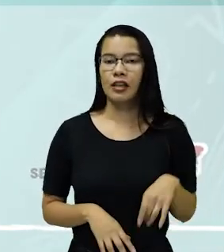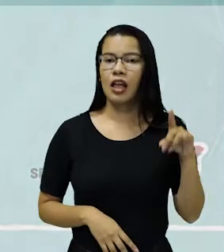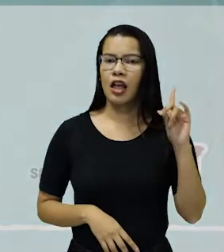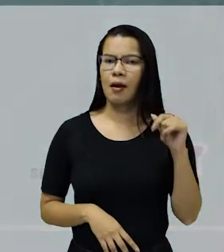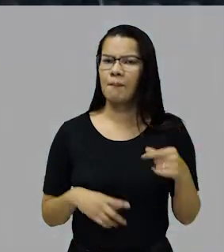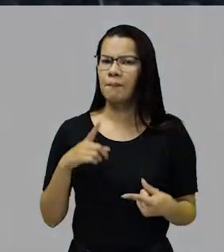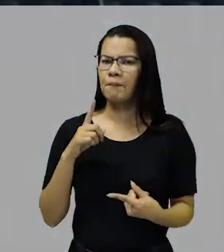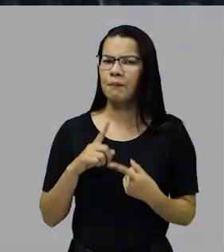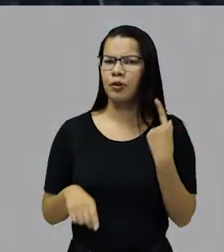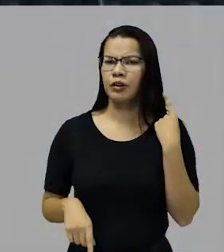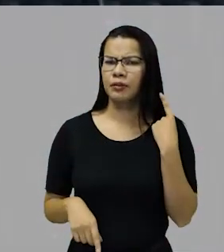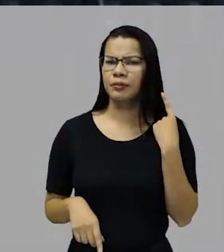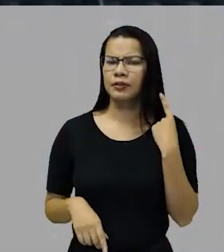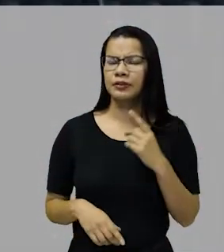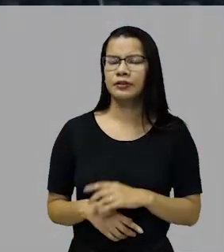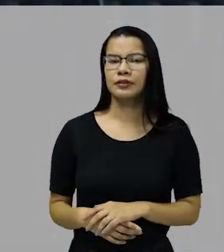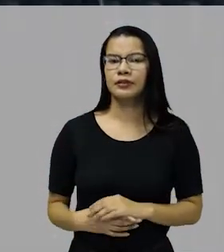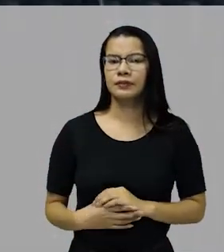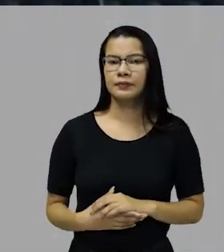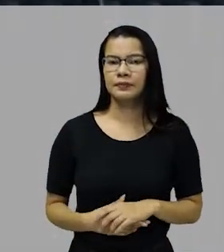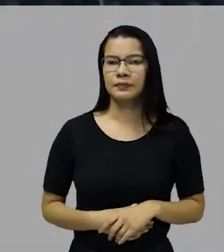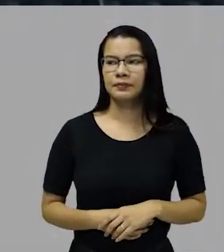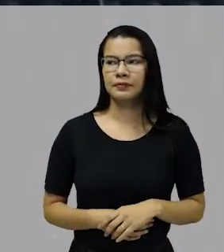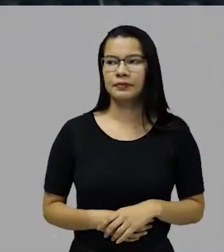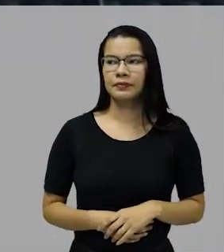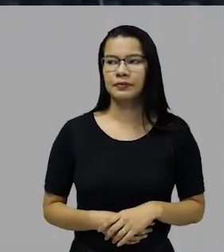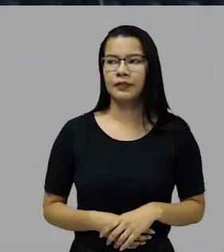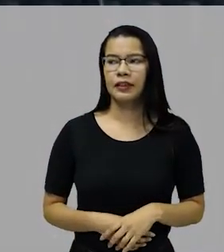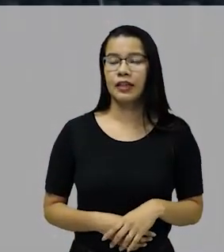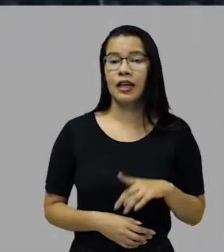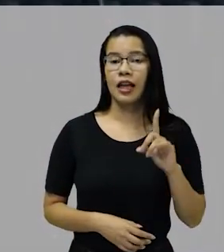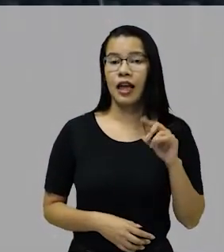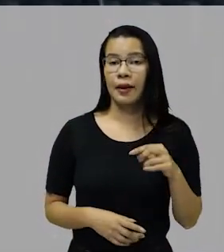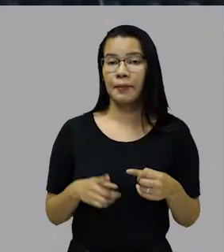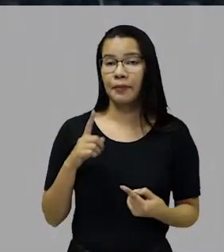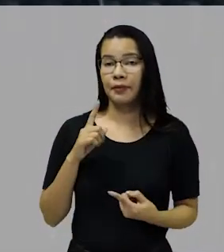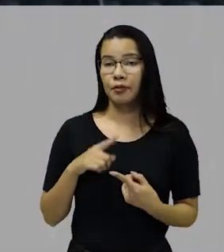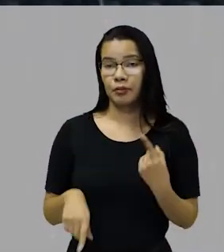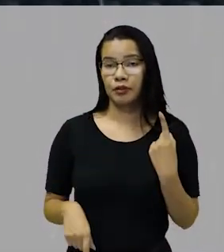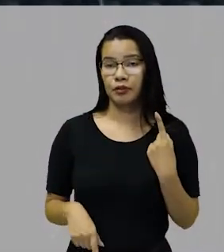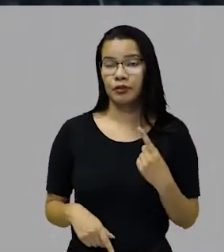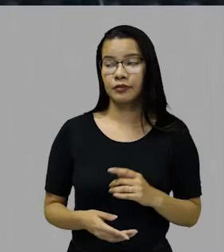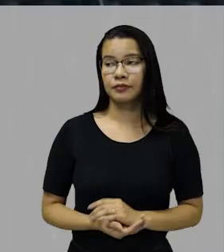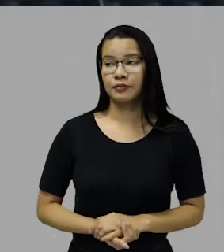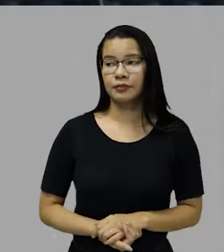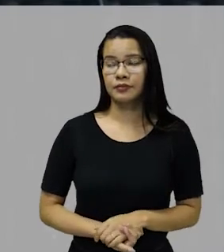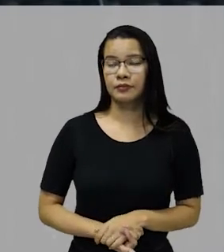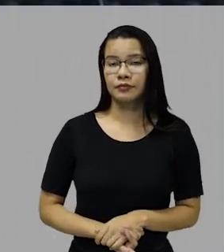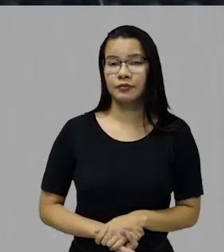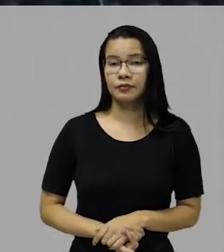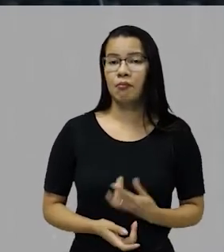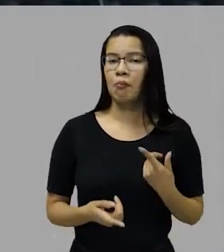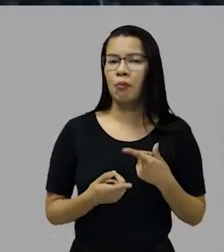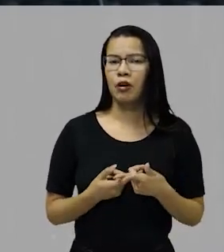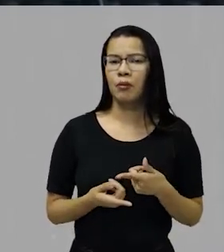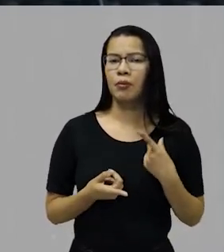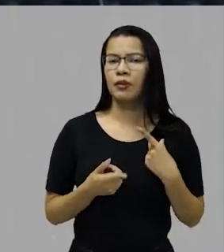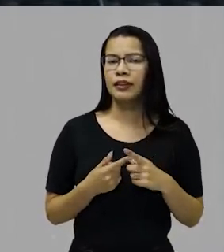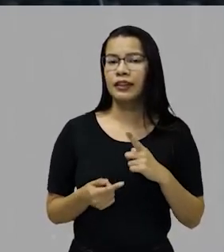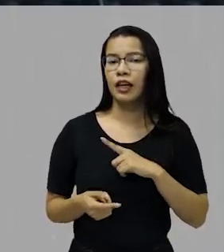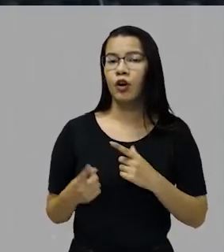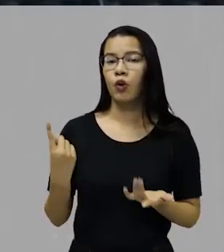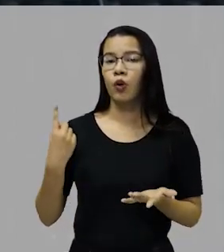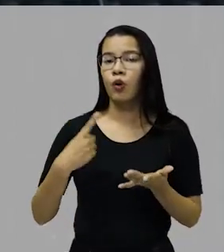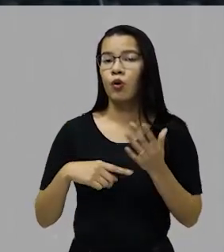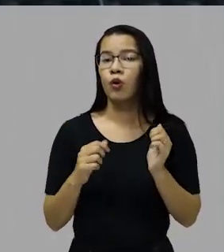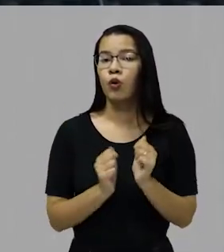É proibido entrada de estranhos. É proibida a entrada. Por quê? Porque vai haver a concordância